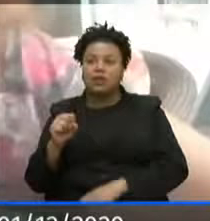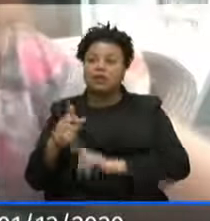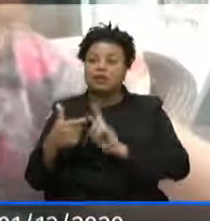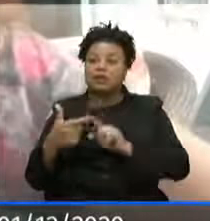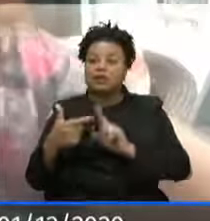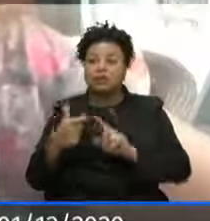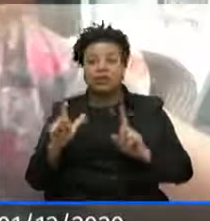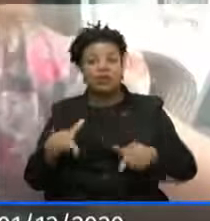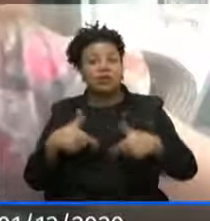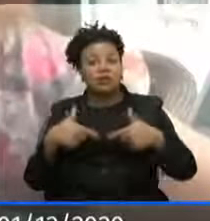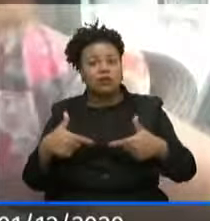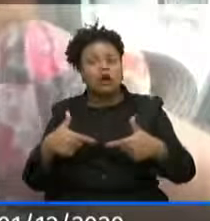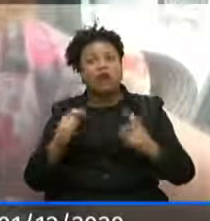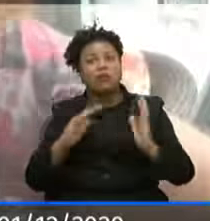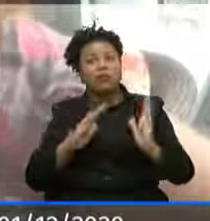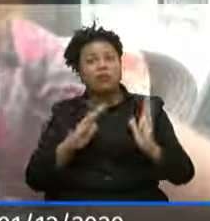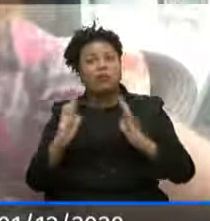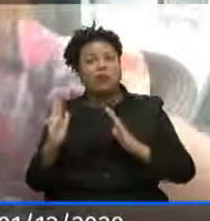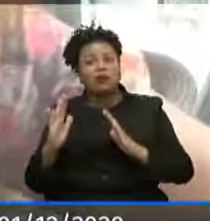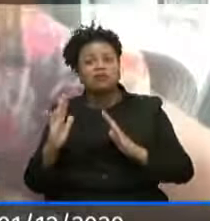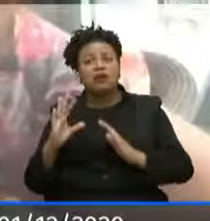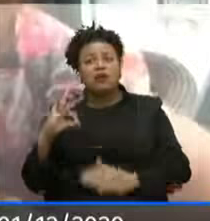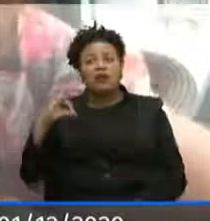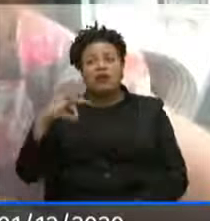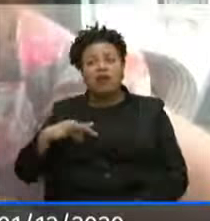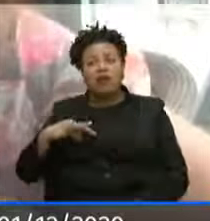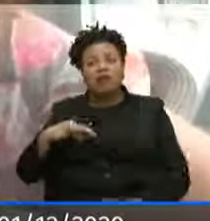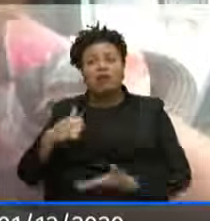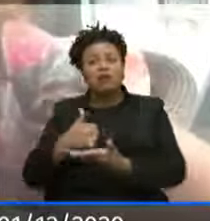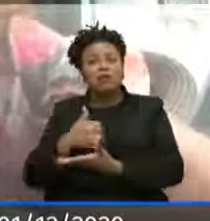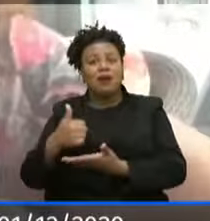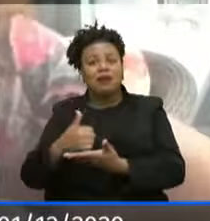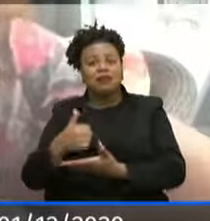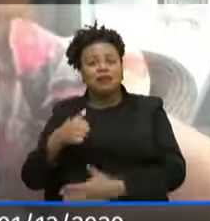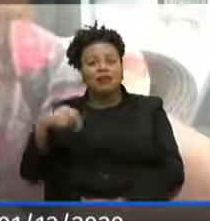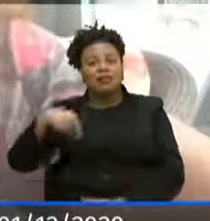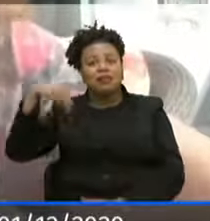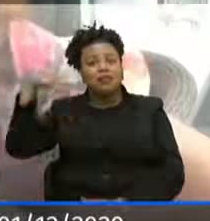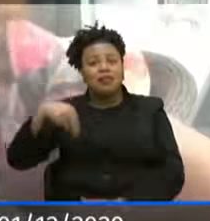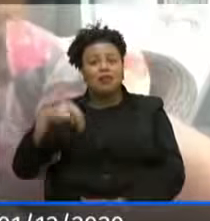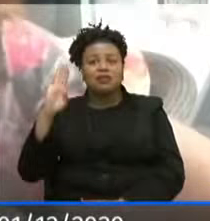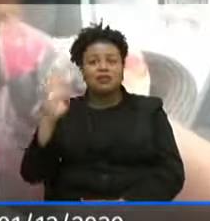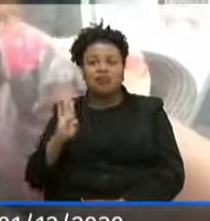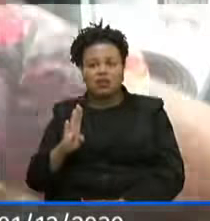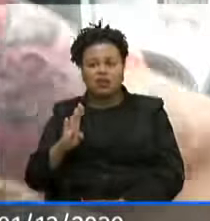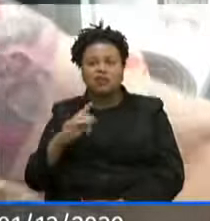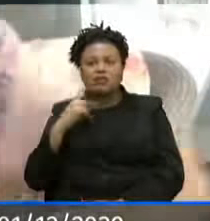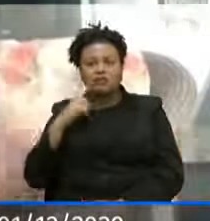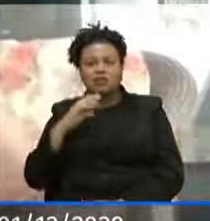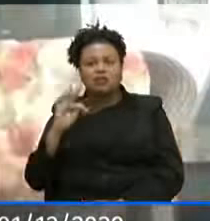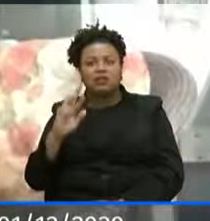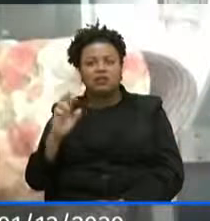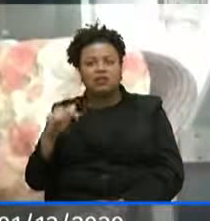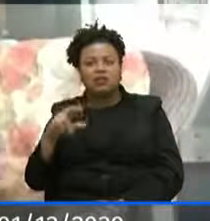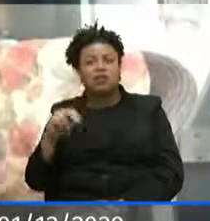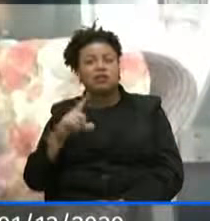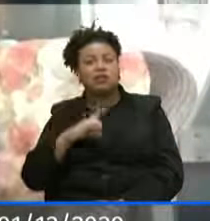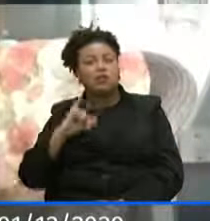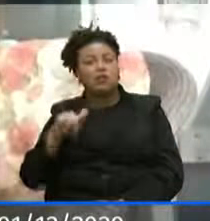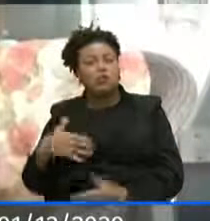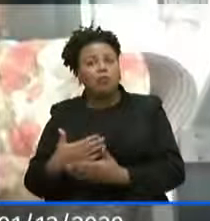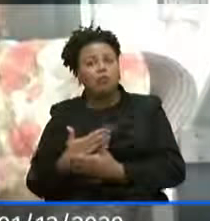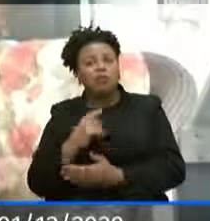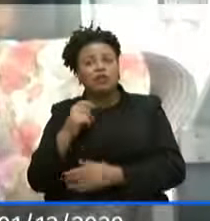que lutar pela prorrogação da renda básica nacional, deputado Fernando Marrone, porque há uma chance